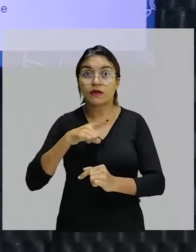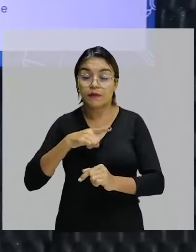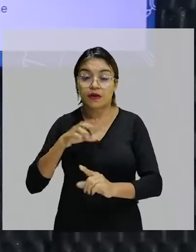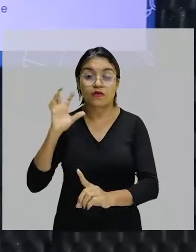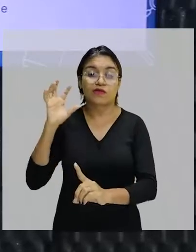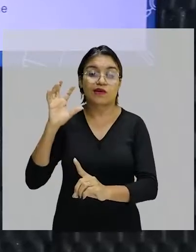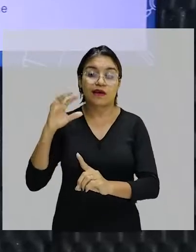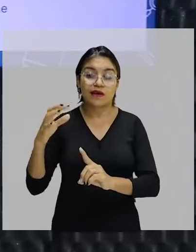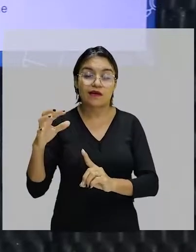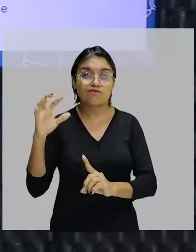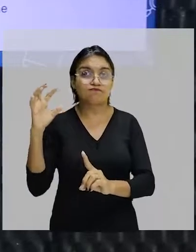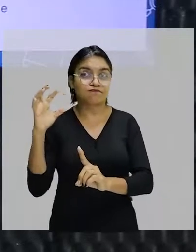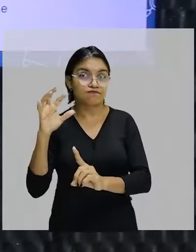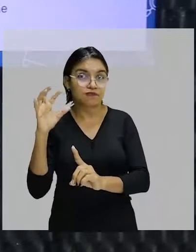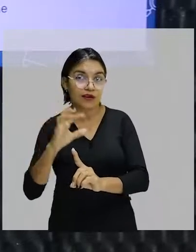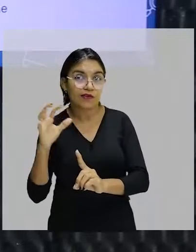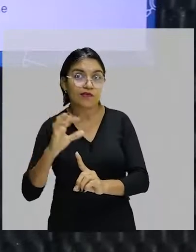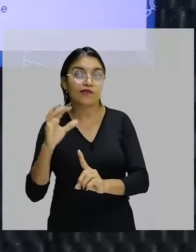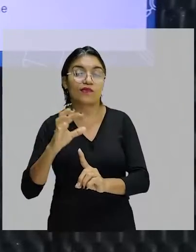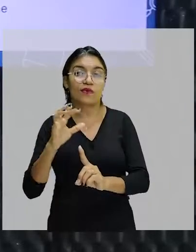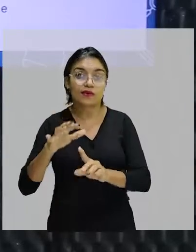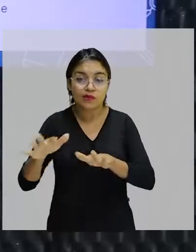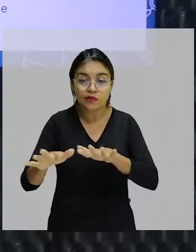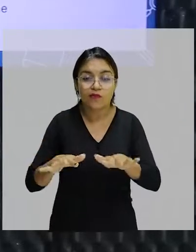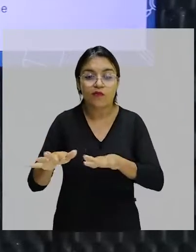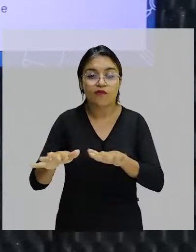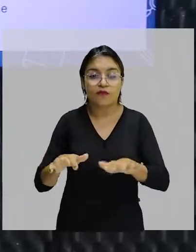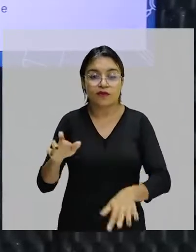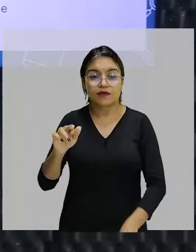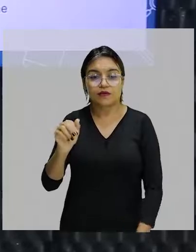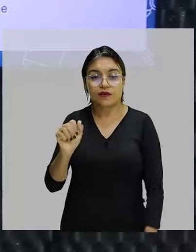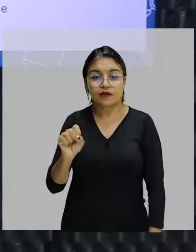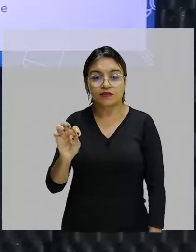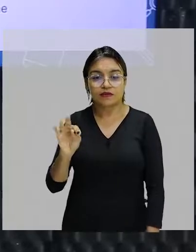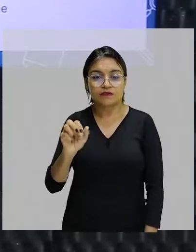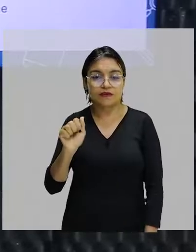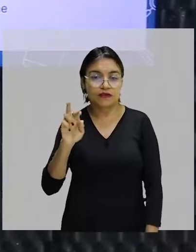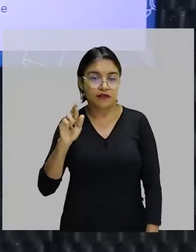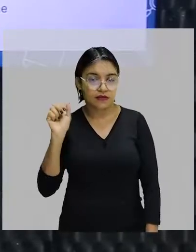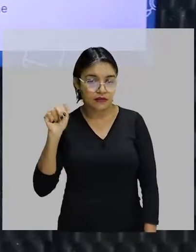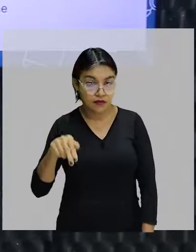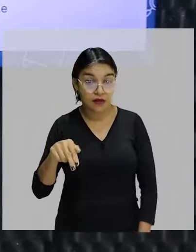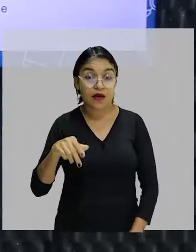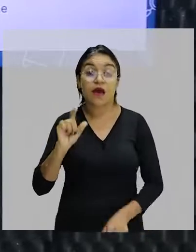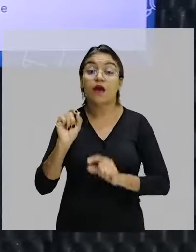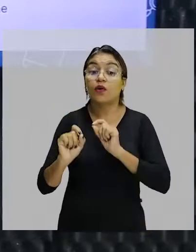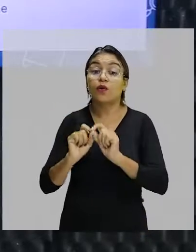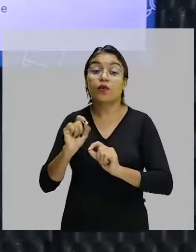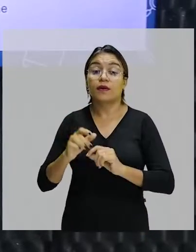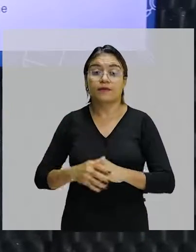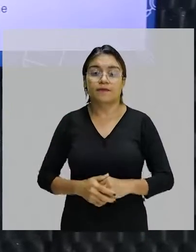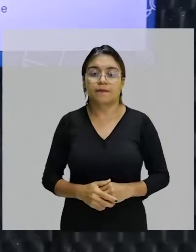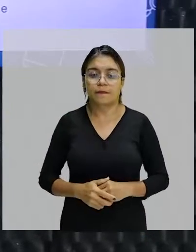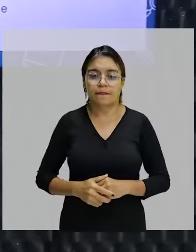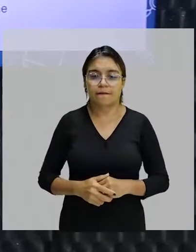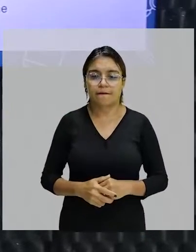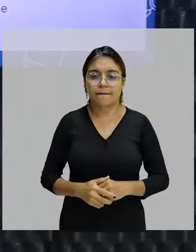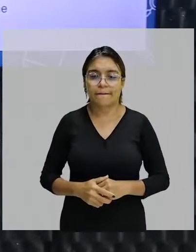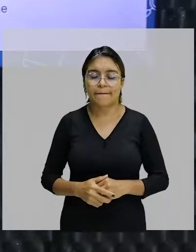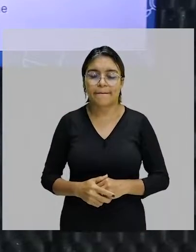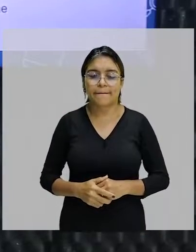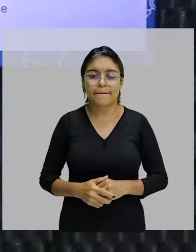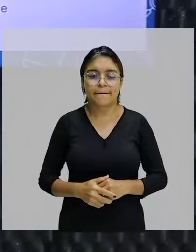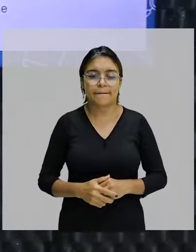um movimento Rastafari. O que é o movimento Rastafari? Rastafari is a religious and